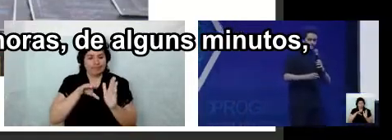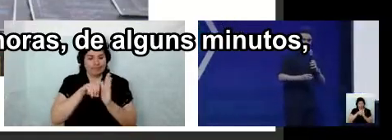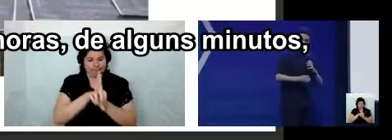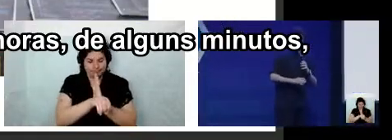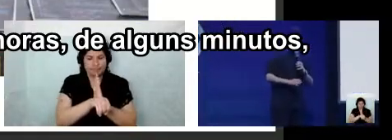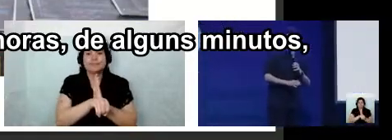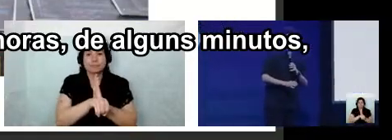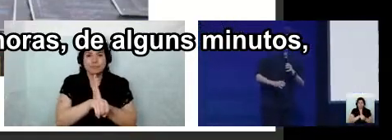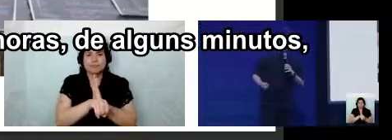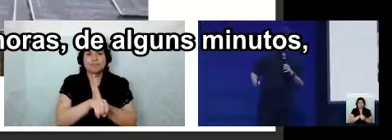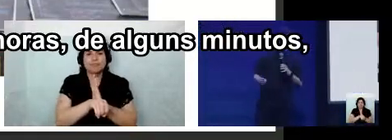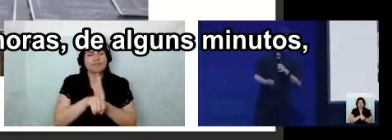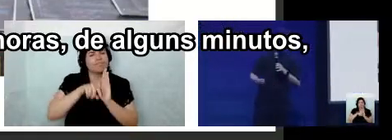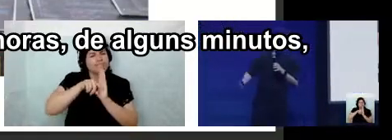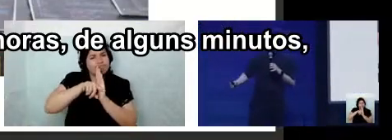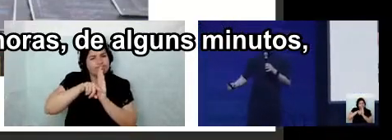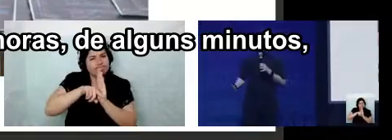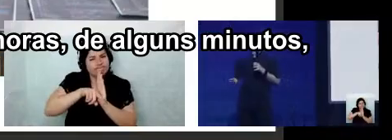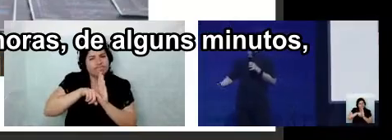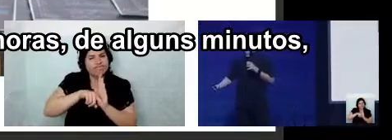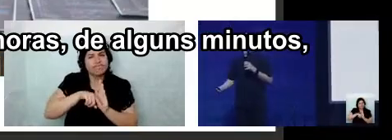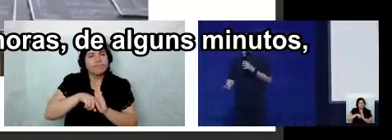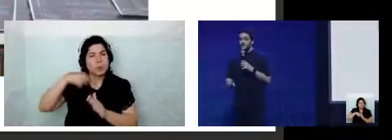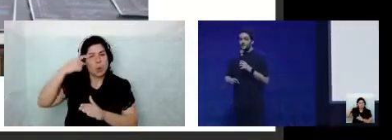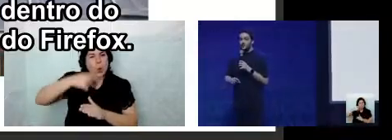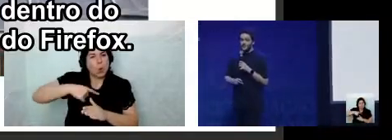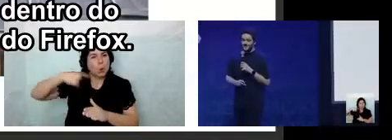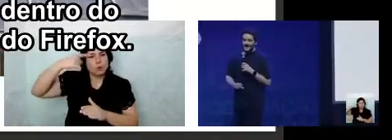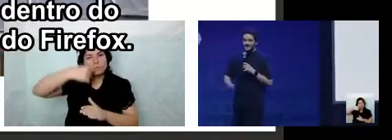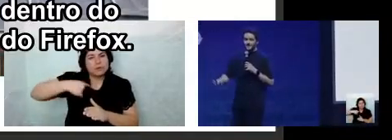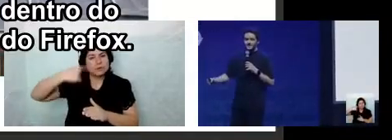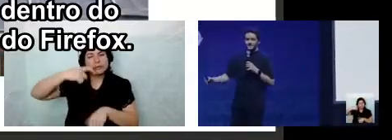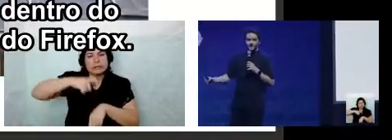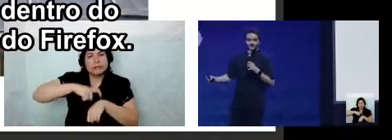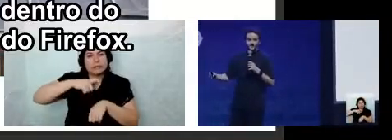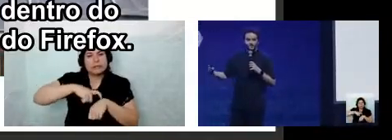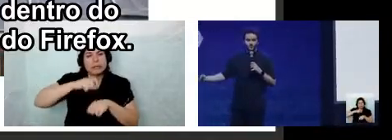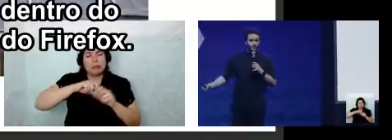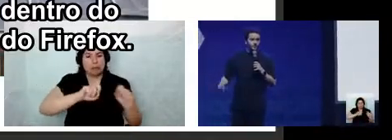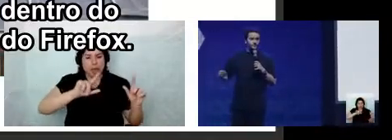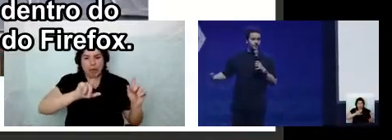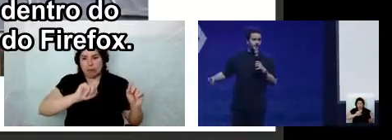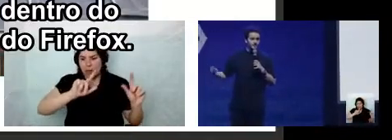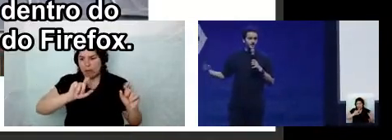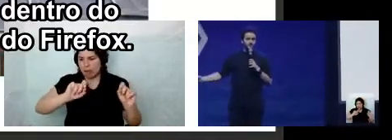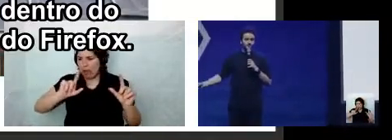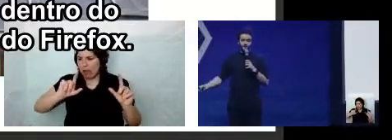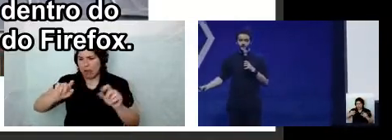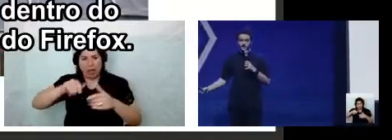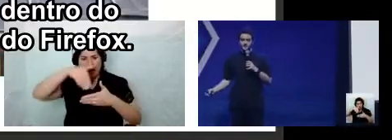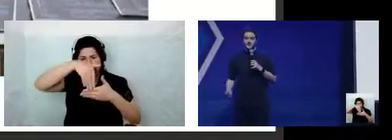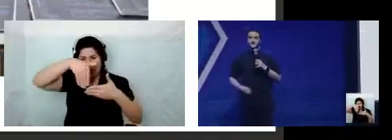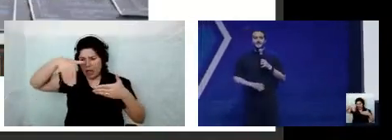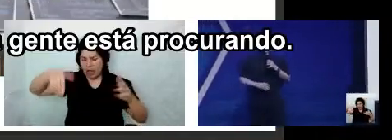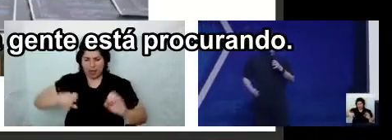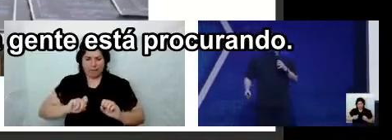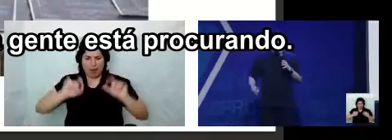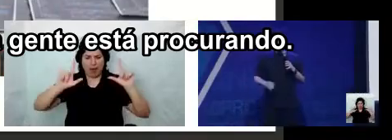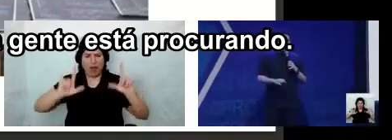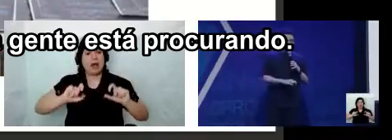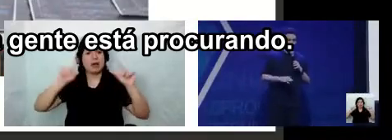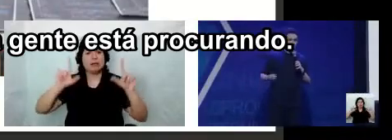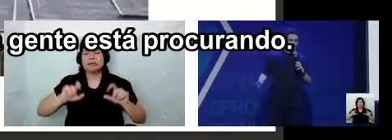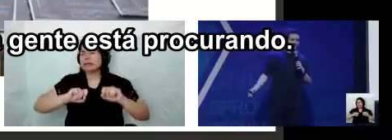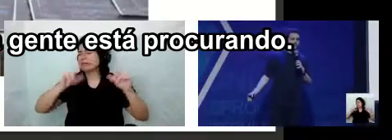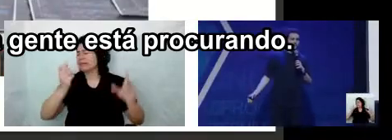passava num span de algumas horas, de alguns minutos, com uma série de abas abertas dentro do Chrome, dentro do Edge, dentro do Firefox, dezenas,